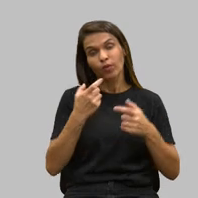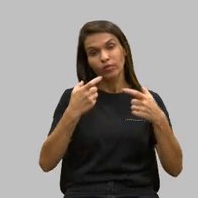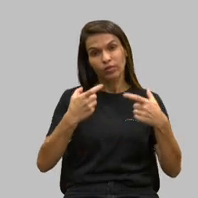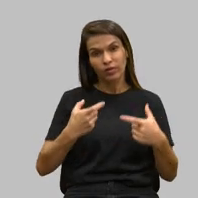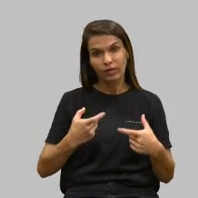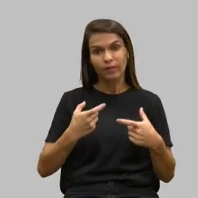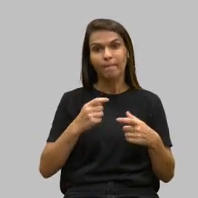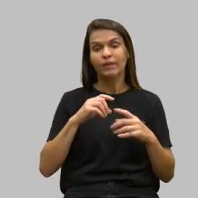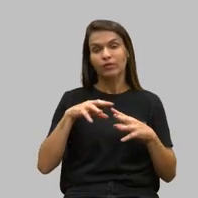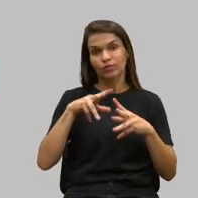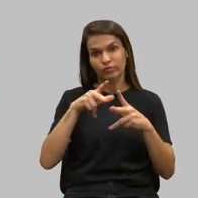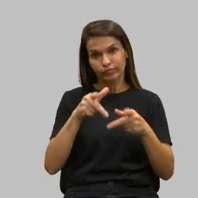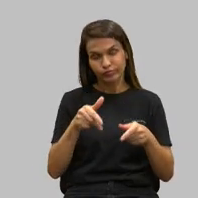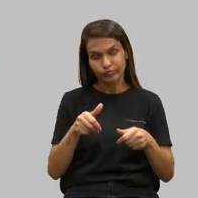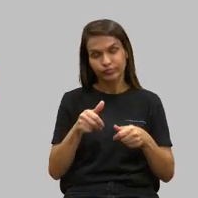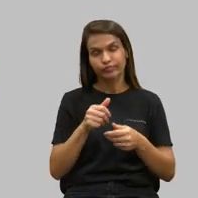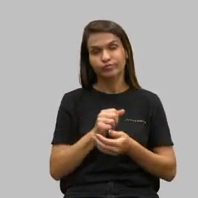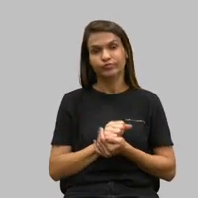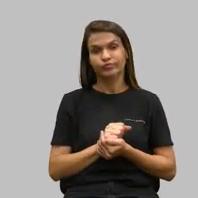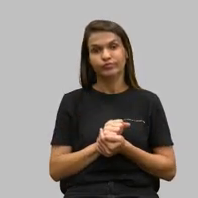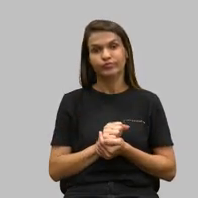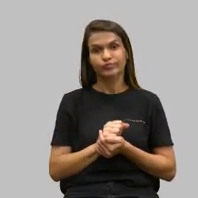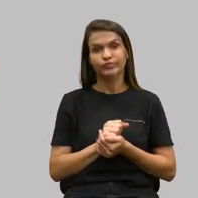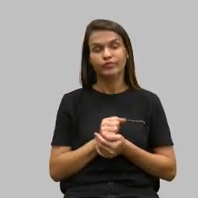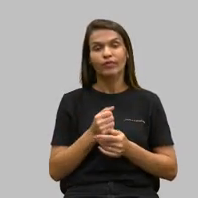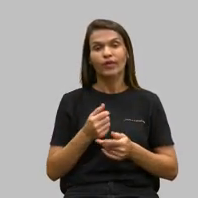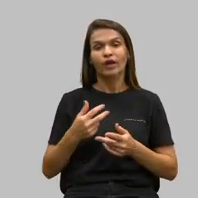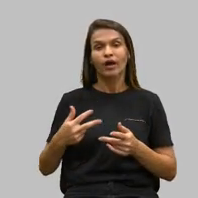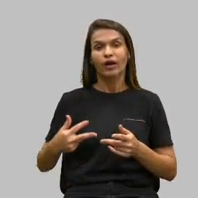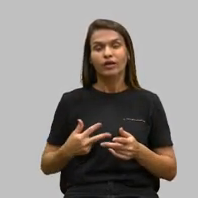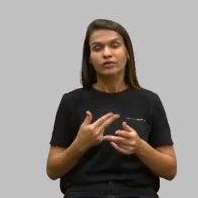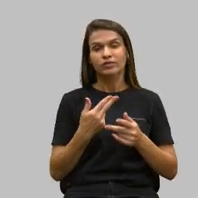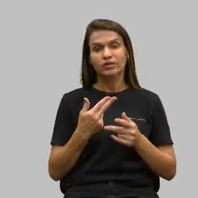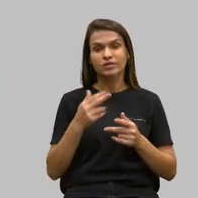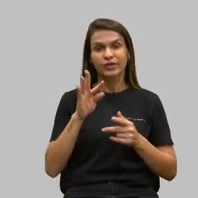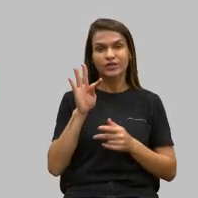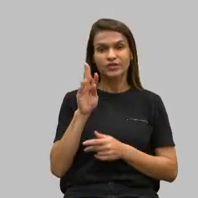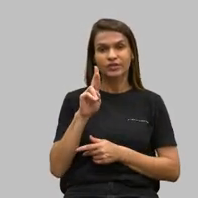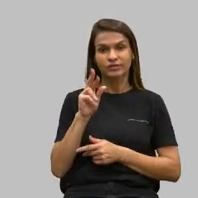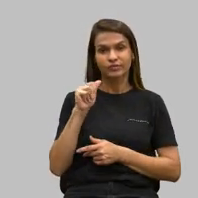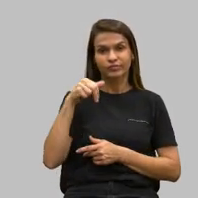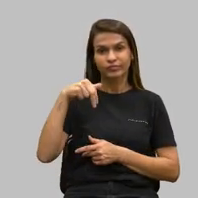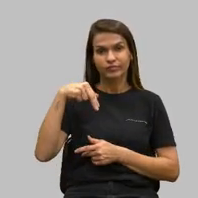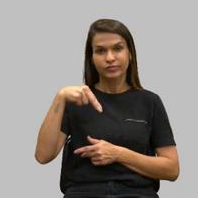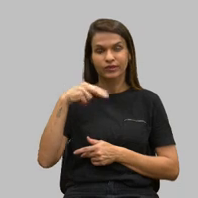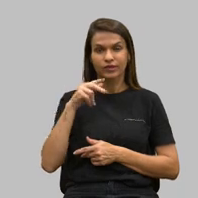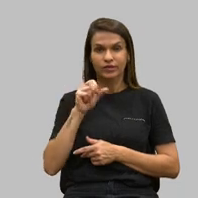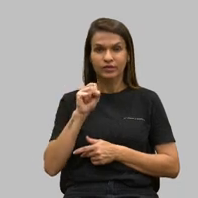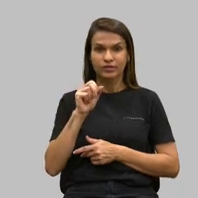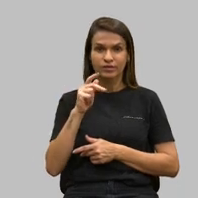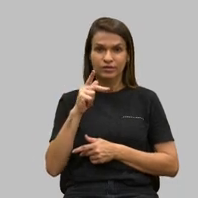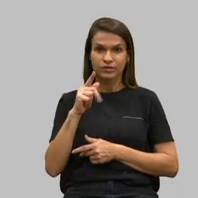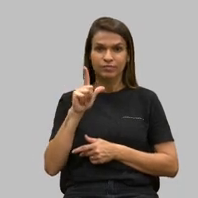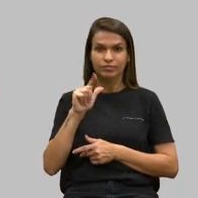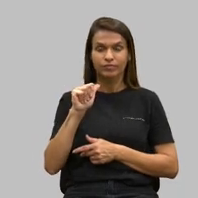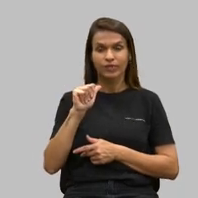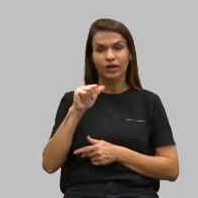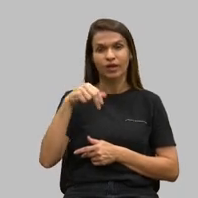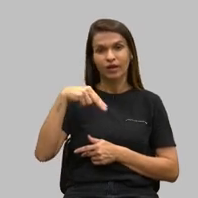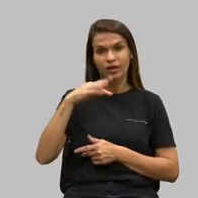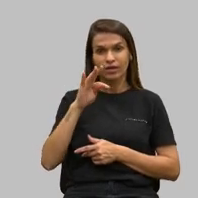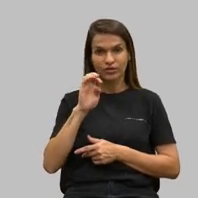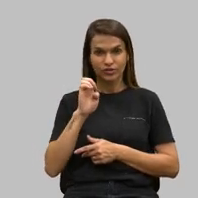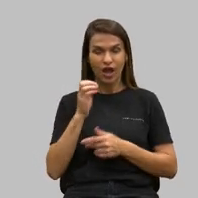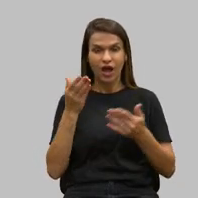todos. Transplante. Nós temos um aumento de transplante, e a gente atacou agora, nós temos um